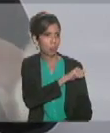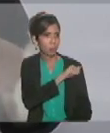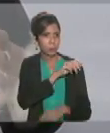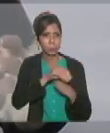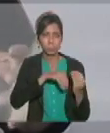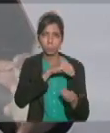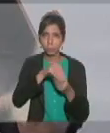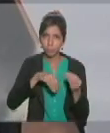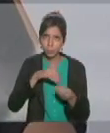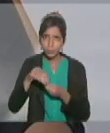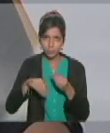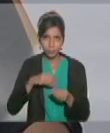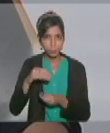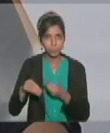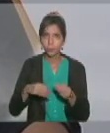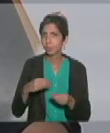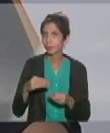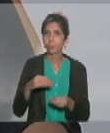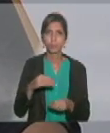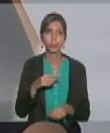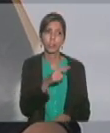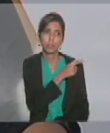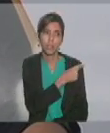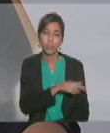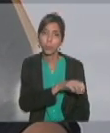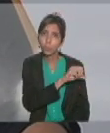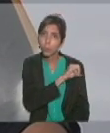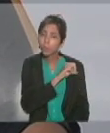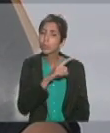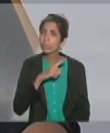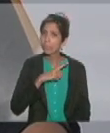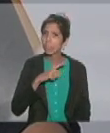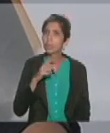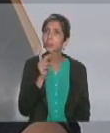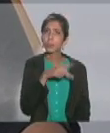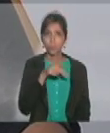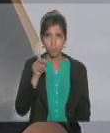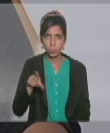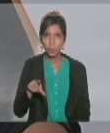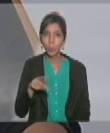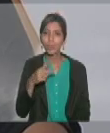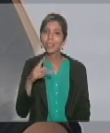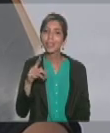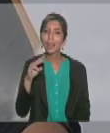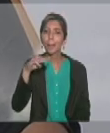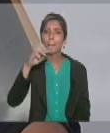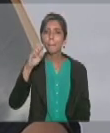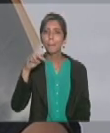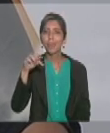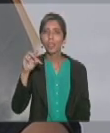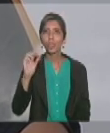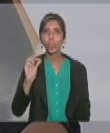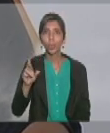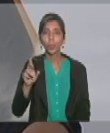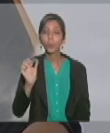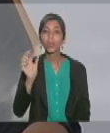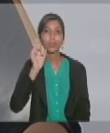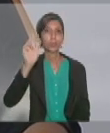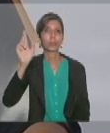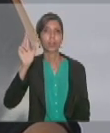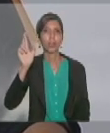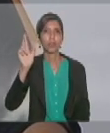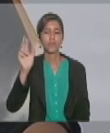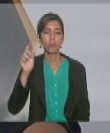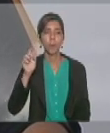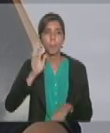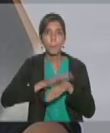alunos de diversas séries, né, diversos anos de escolaridade, tem um professor, que a gente chama de professor mentor. Esse